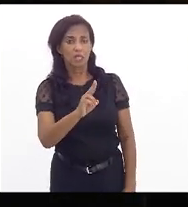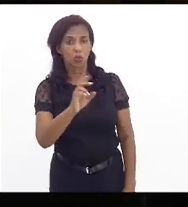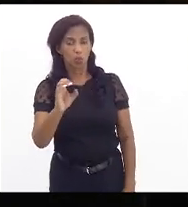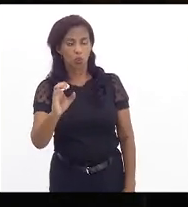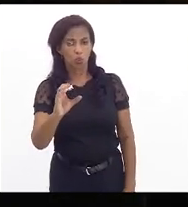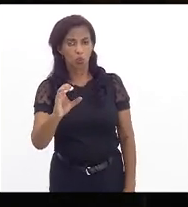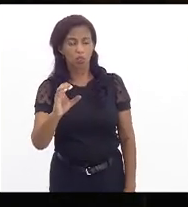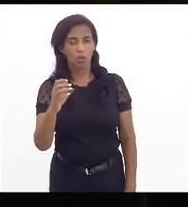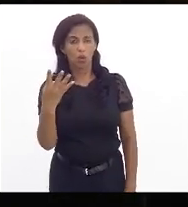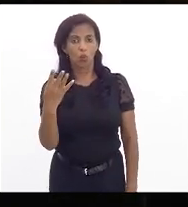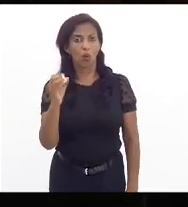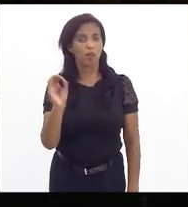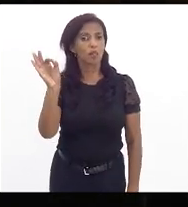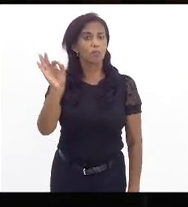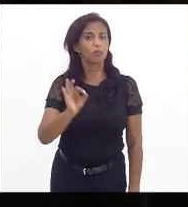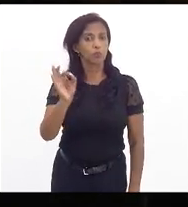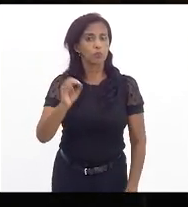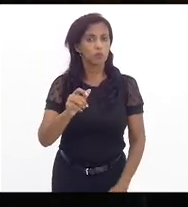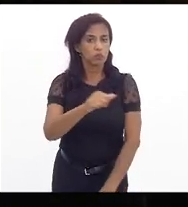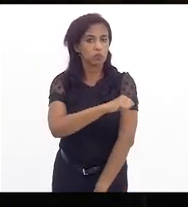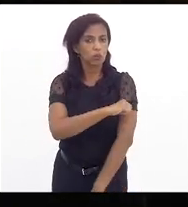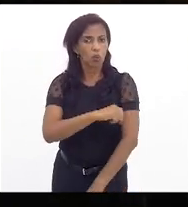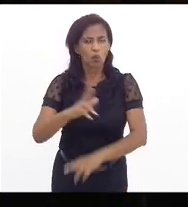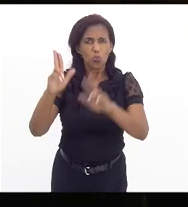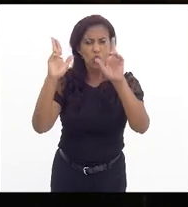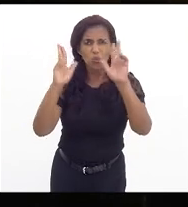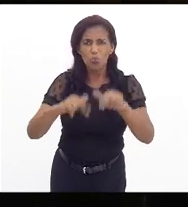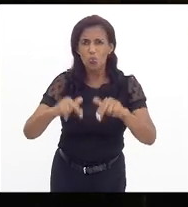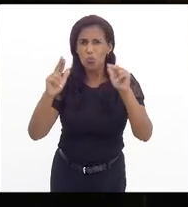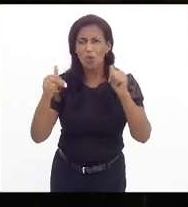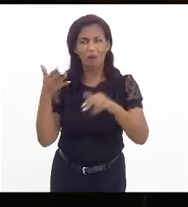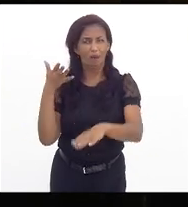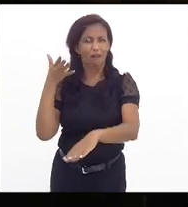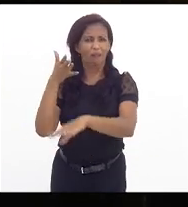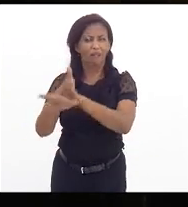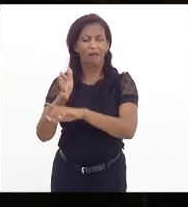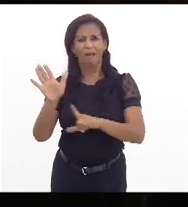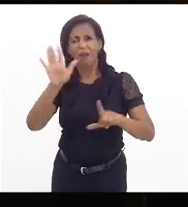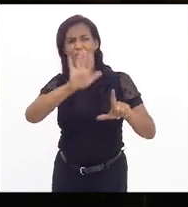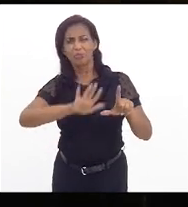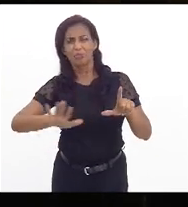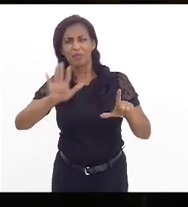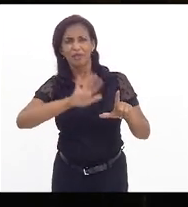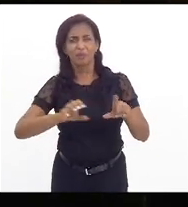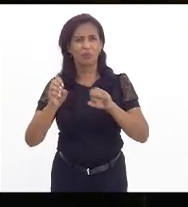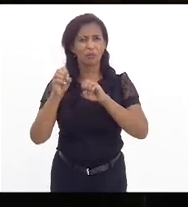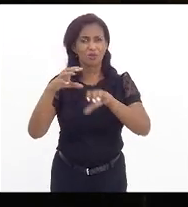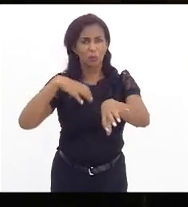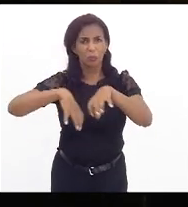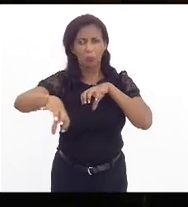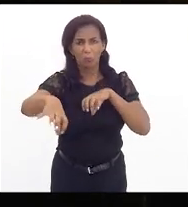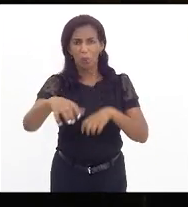dos estudantes, senhor presidente, nunca sequer acessaram as plataformas de ensino remoto.